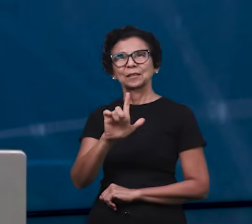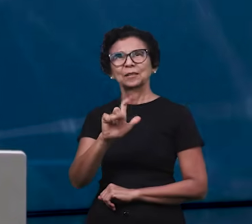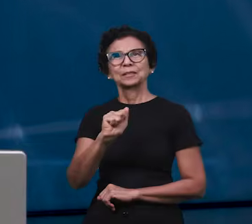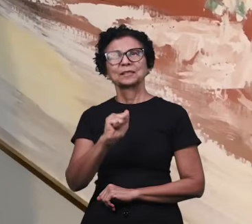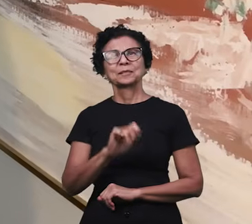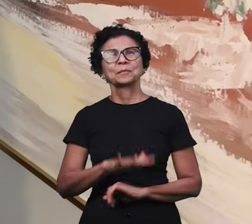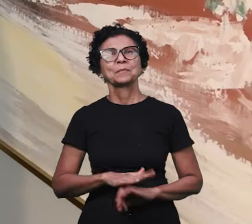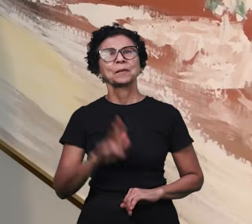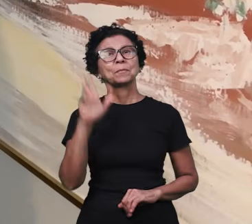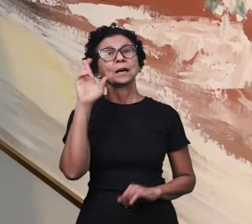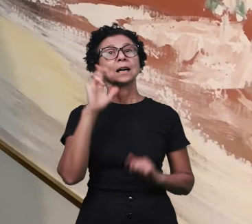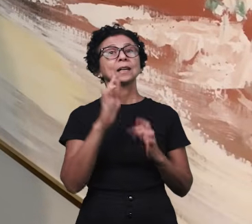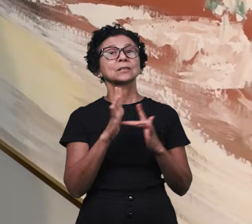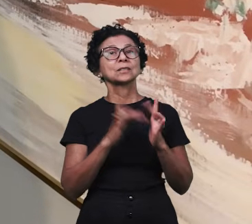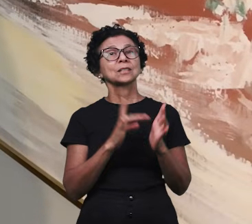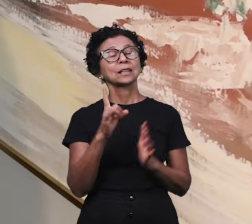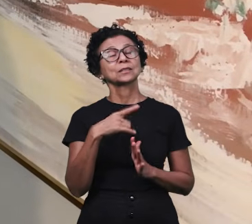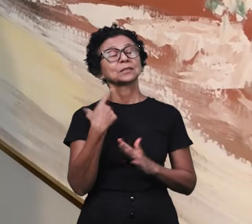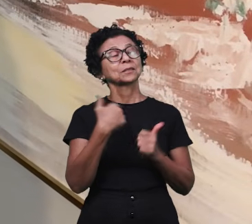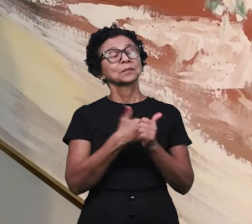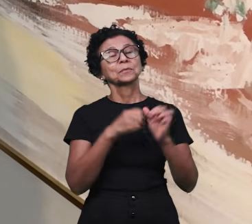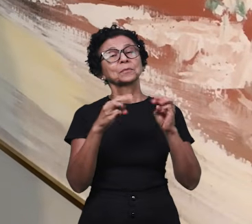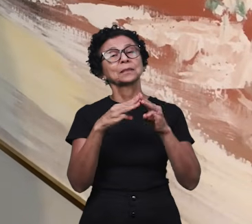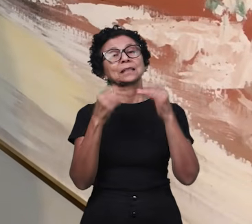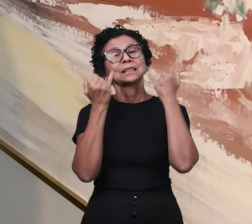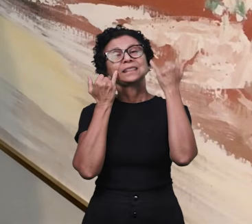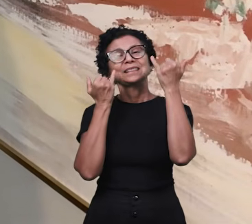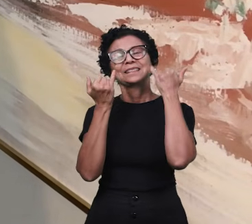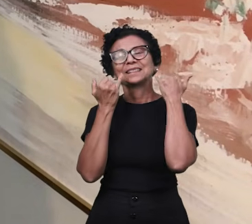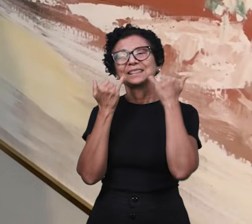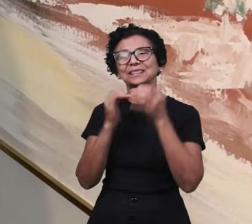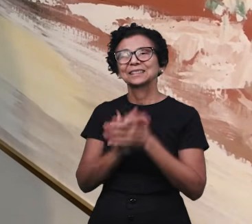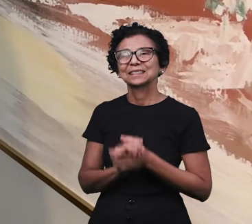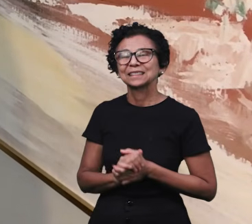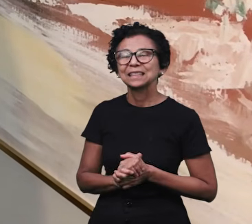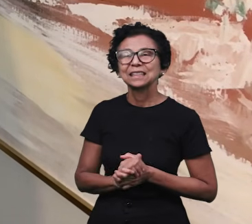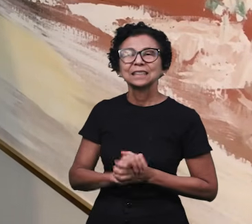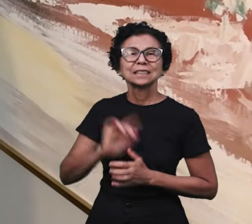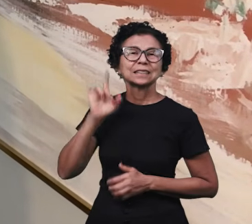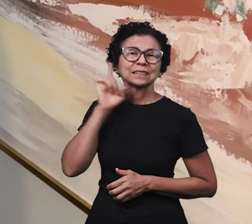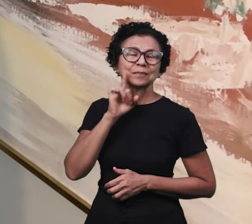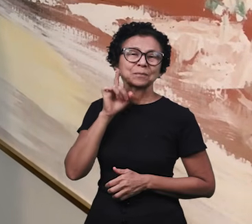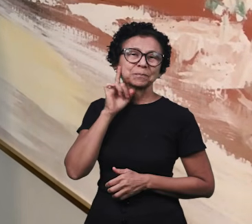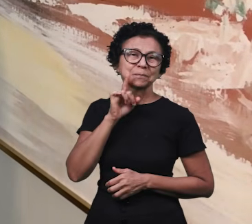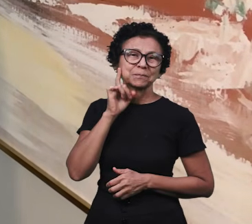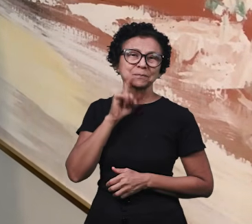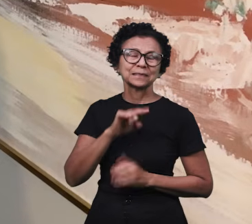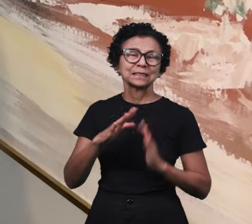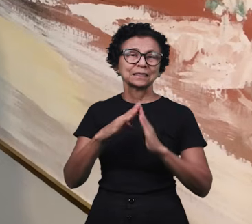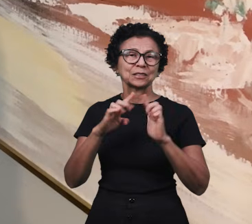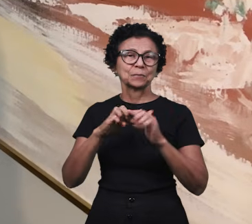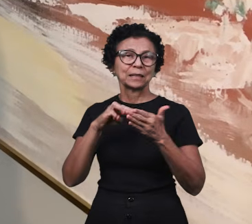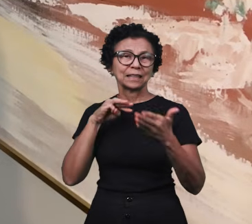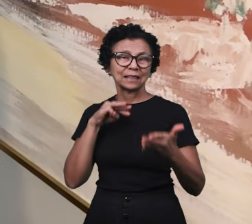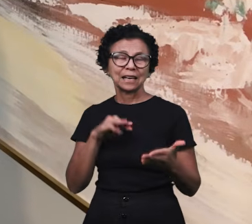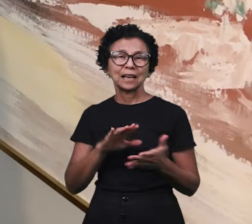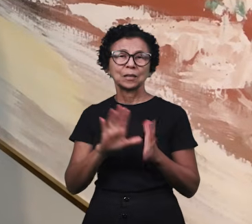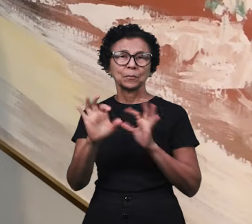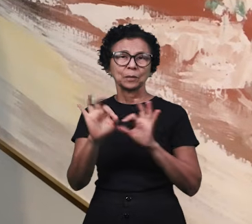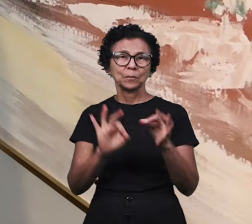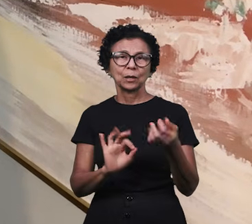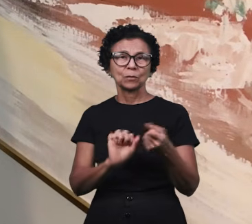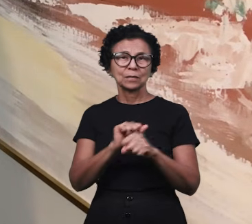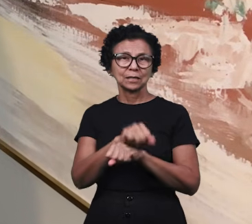Isabela Peuto. A paz do Senhor Jesus a todos que acompanham o Manaim News. Nos Estados Unidos, a Igreja Cristã